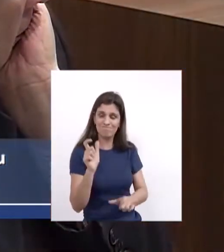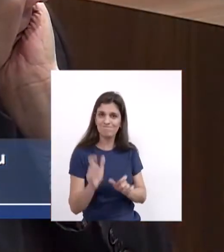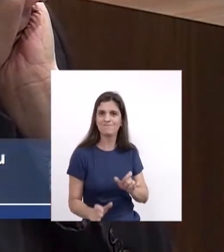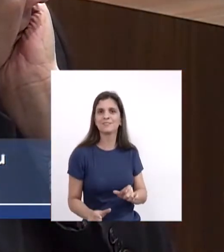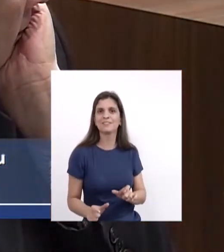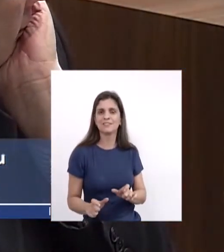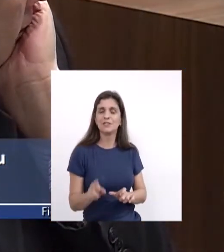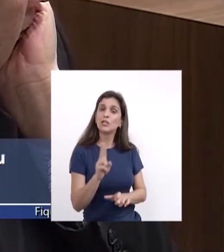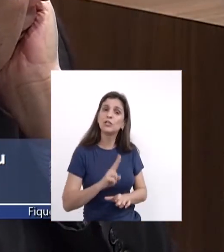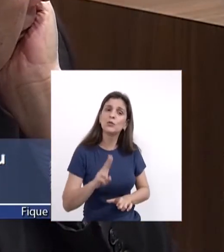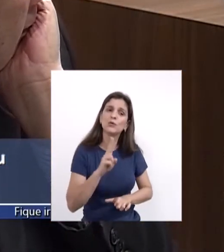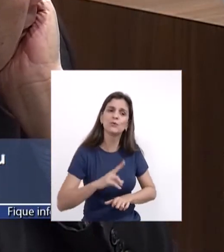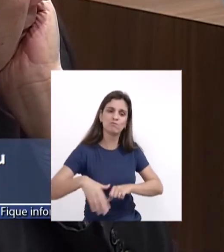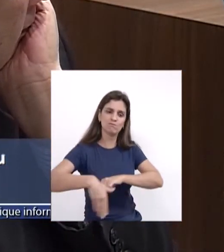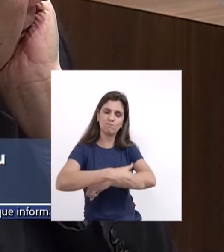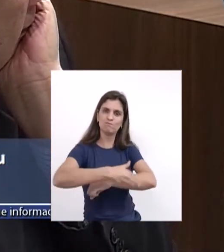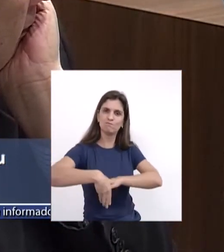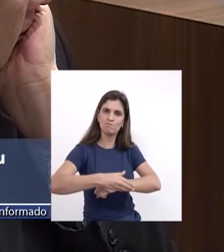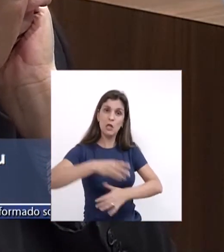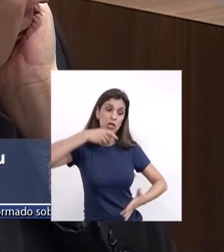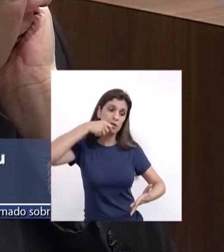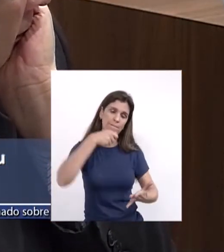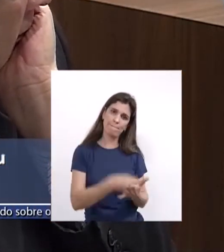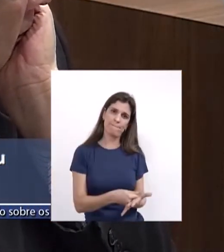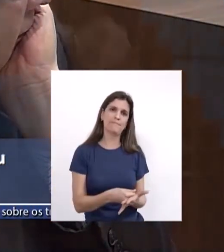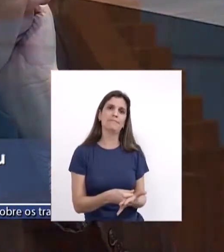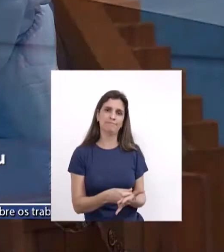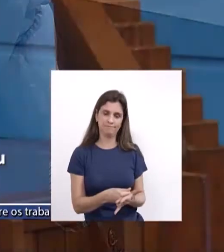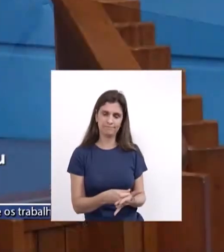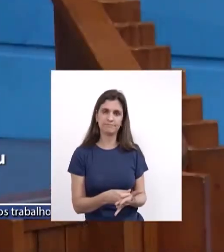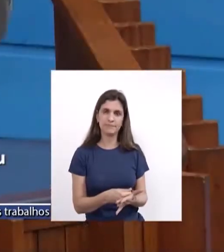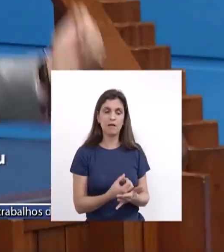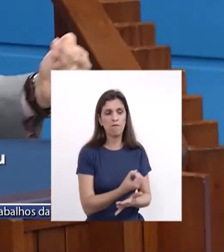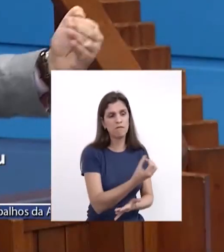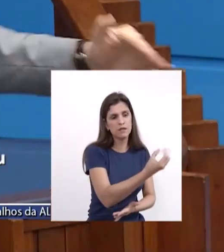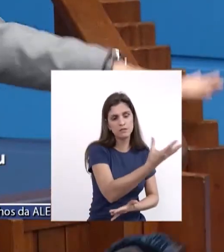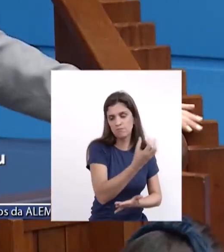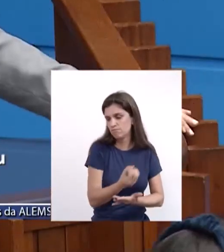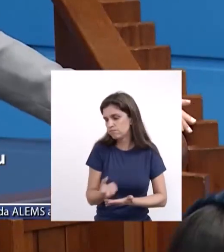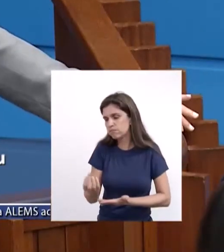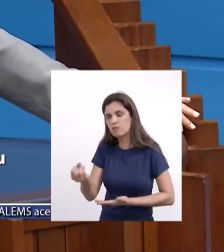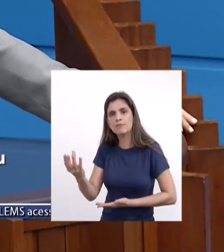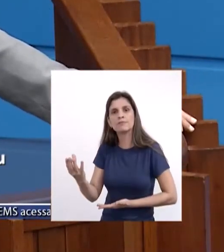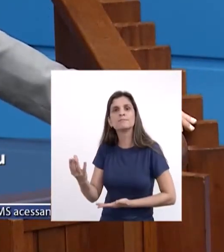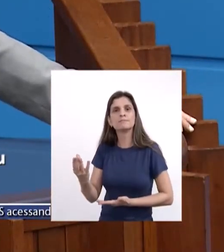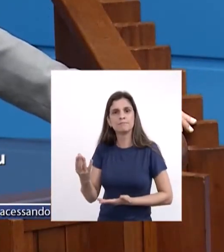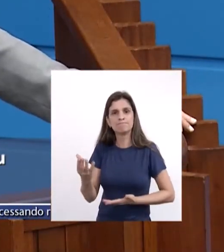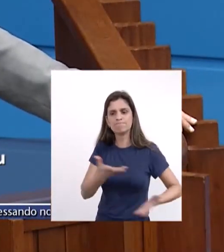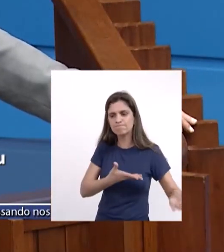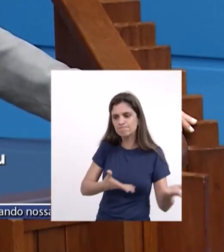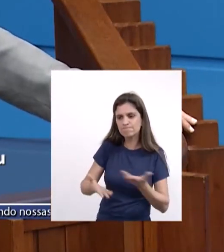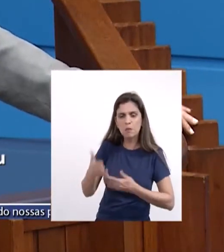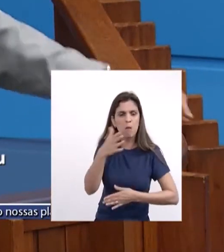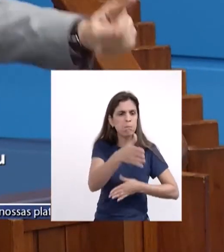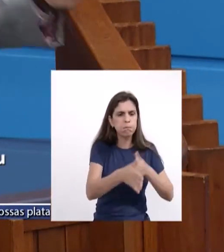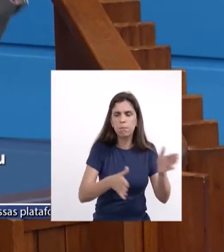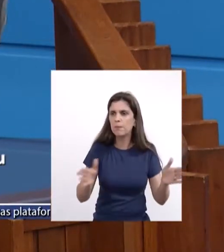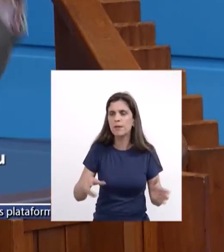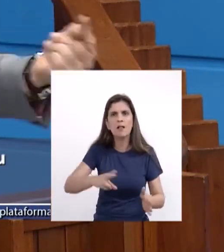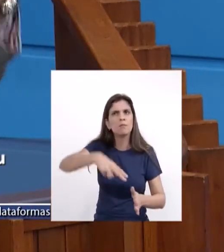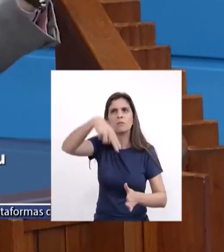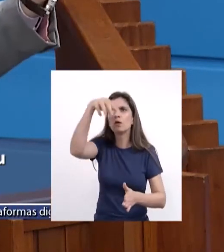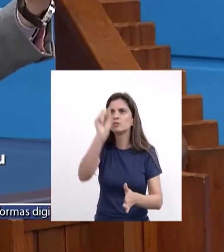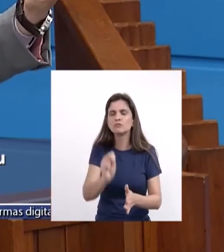cidadão brasileiro e sul-mato-grossense que cruza pela BR-163, essa rodovia tão importante em integração norte e sul do nosso país.